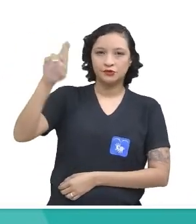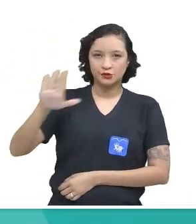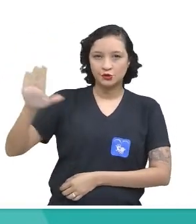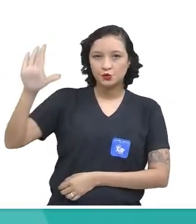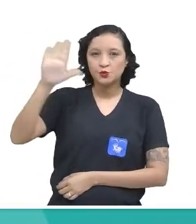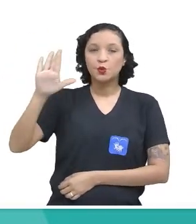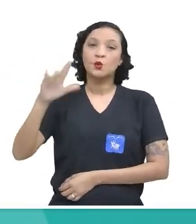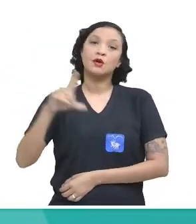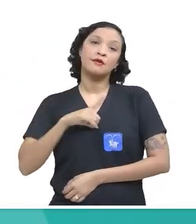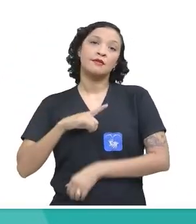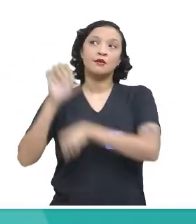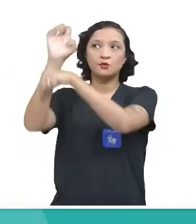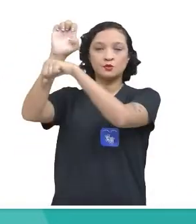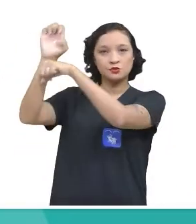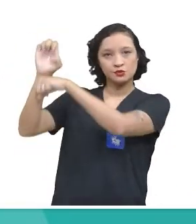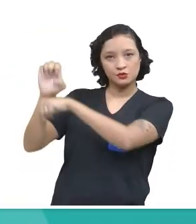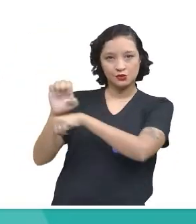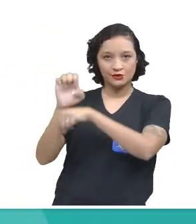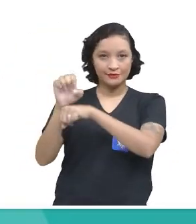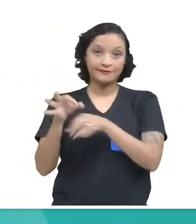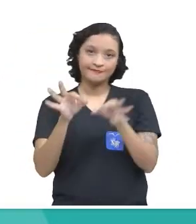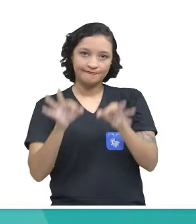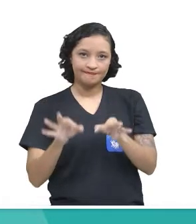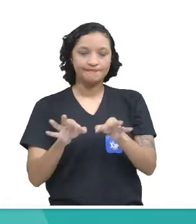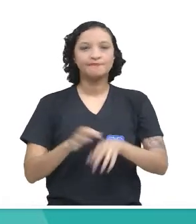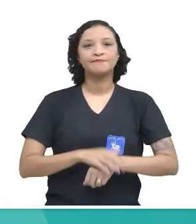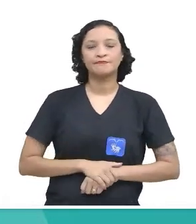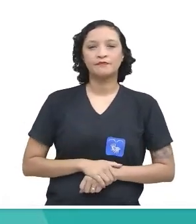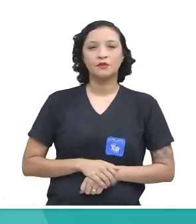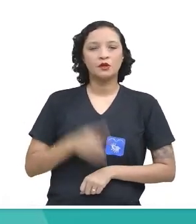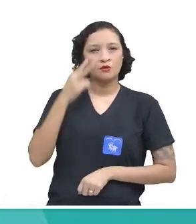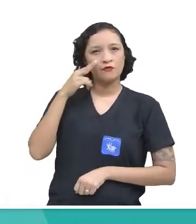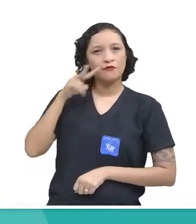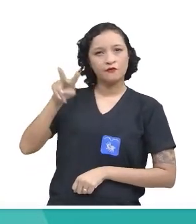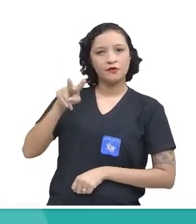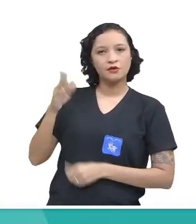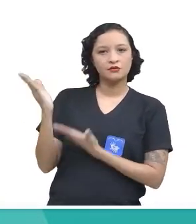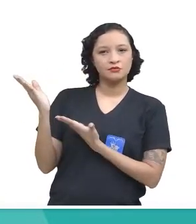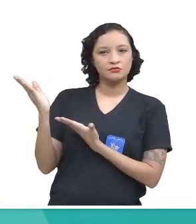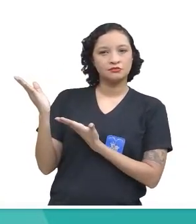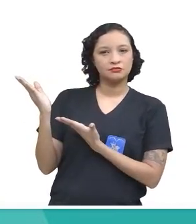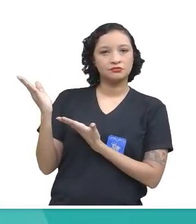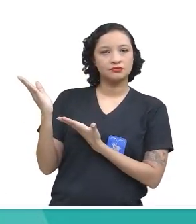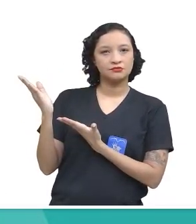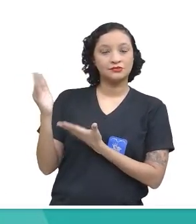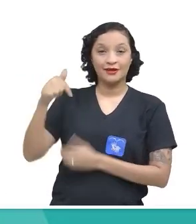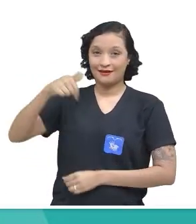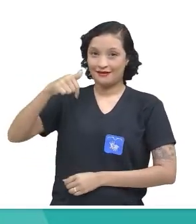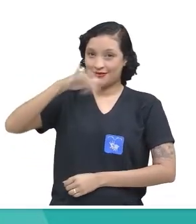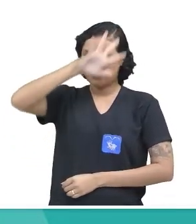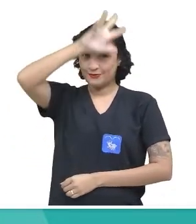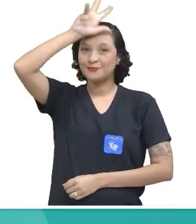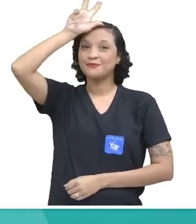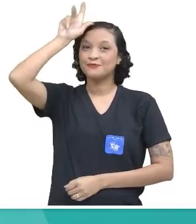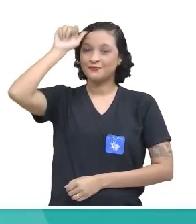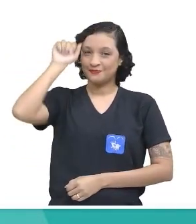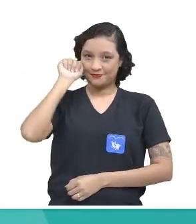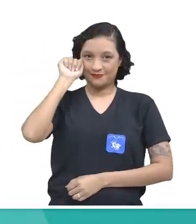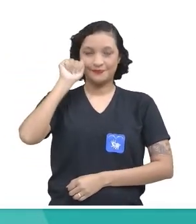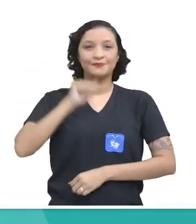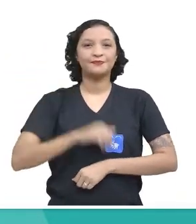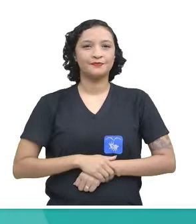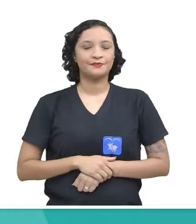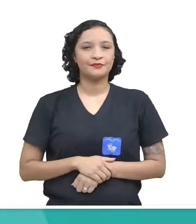nossos estados, certo? Então, observem que nós estamos aqui no Amazonas e já dá para a